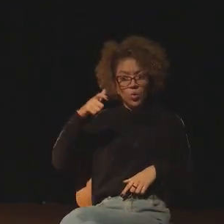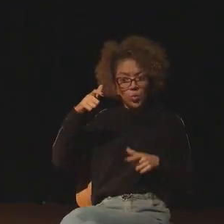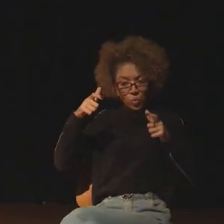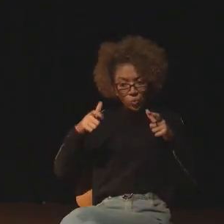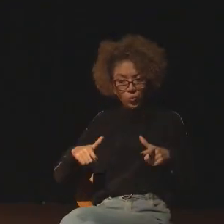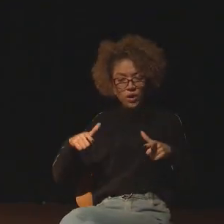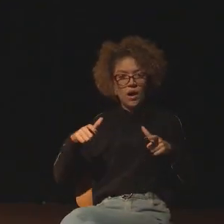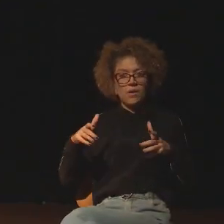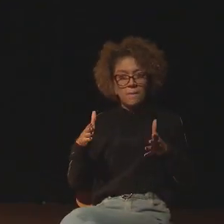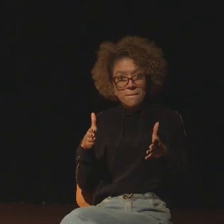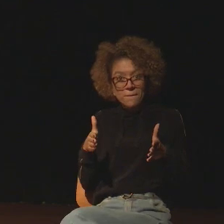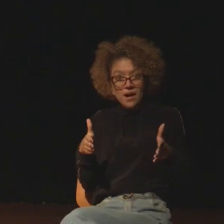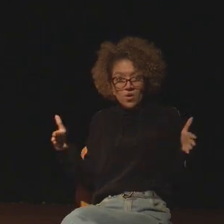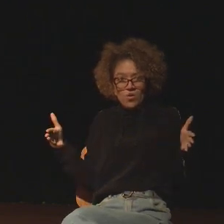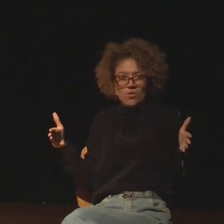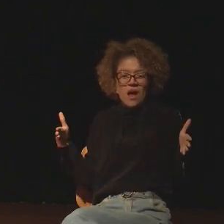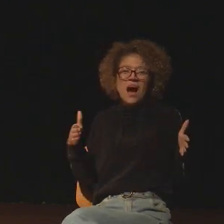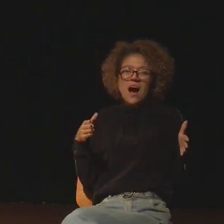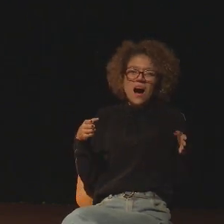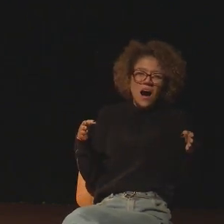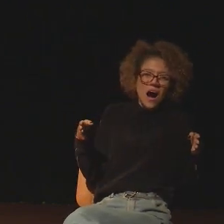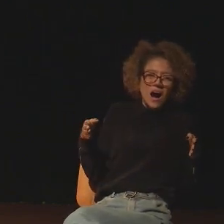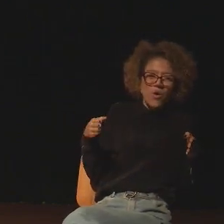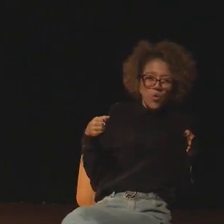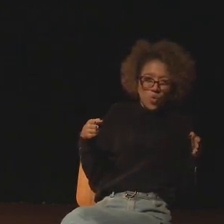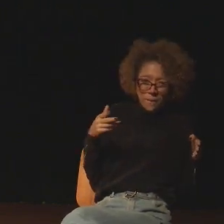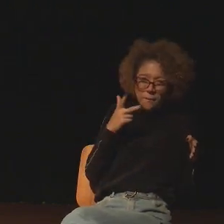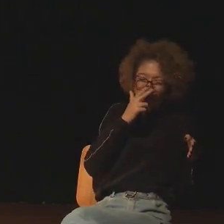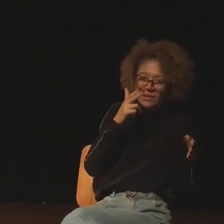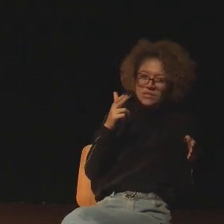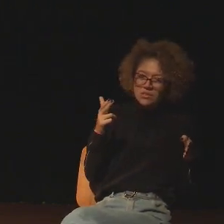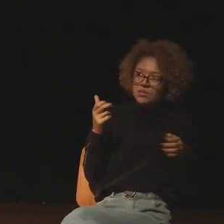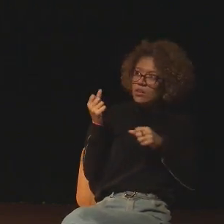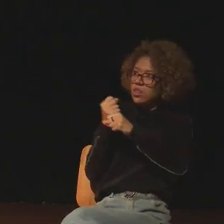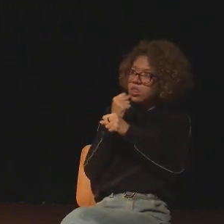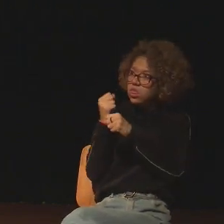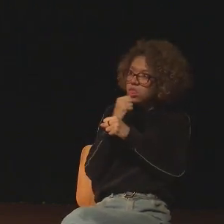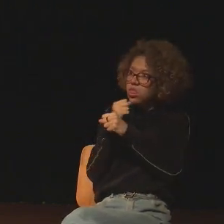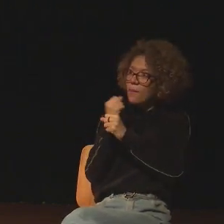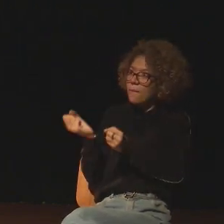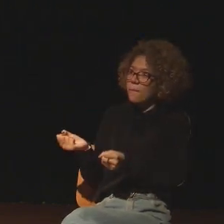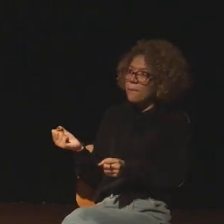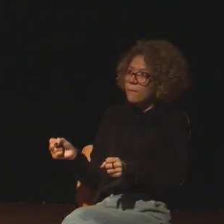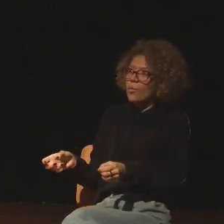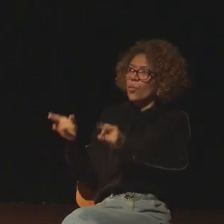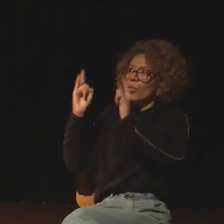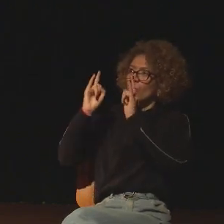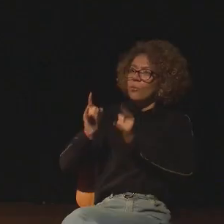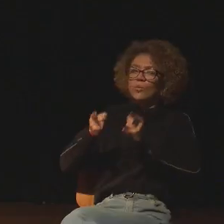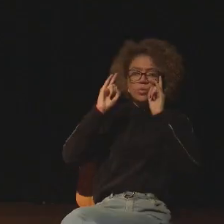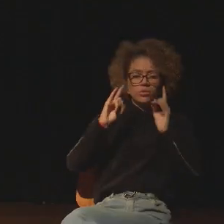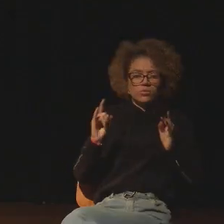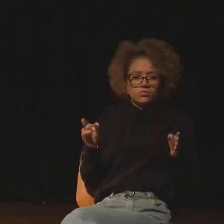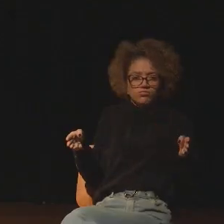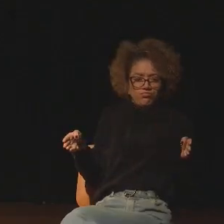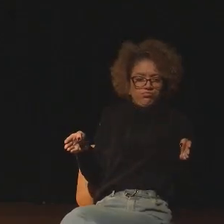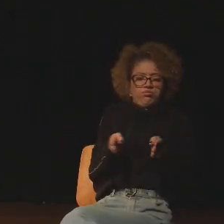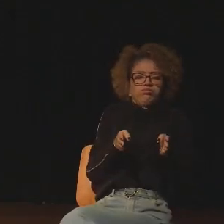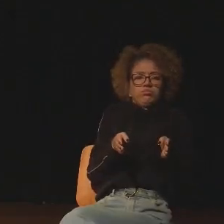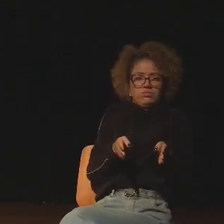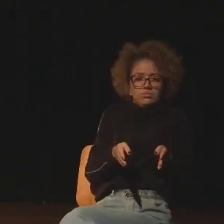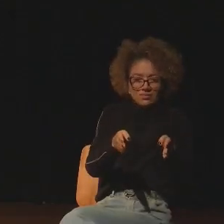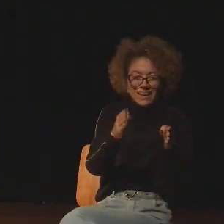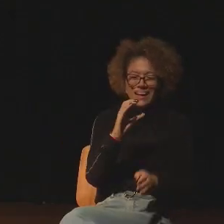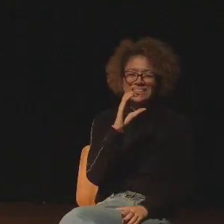empurrou uma rua um pouco mais para lá, vai continuar havendo um fluxo de trânsito, e a gente sabe que não existe, a CET